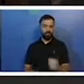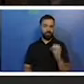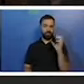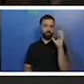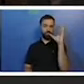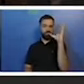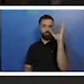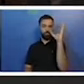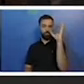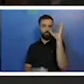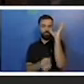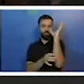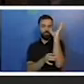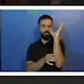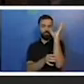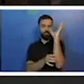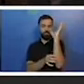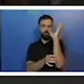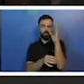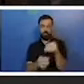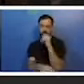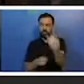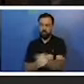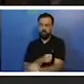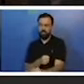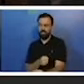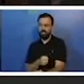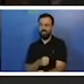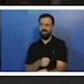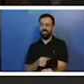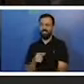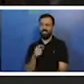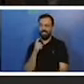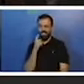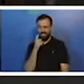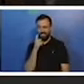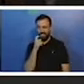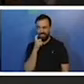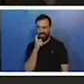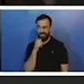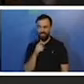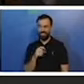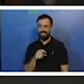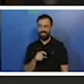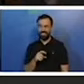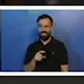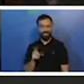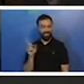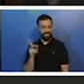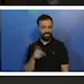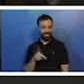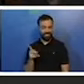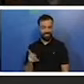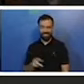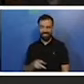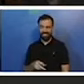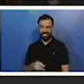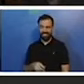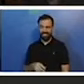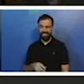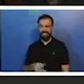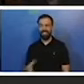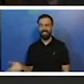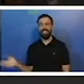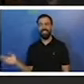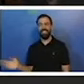bastão bem equilibrado para dar tempo de passar garrafa Opá beleza vou fazer sujeira não colocou a mão para